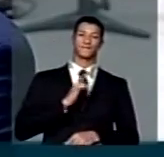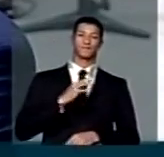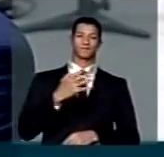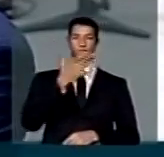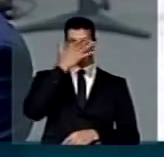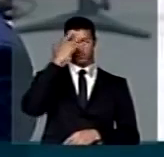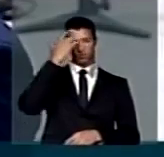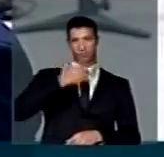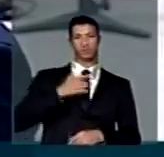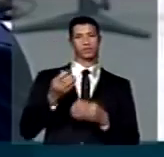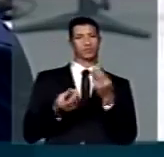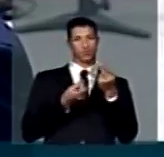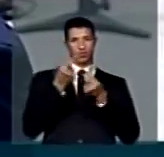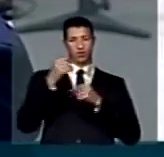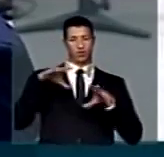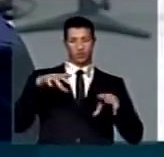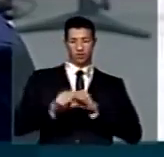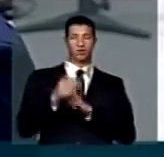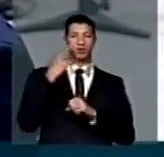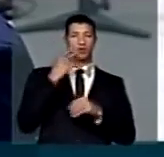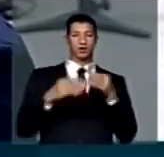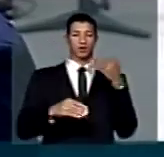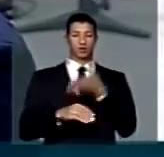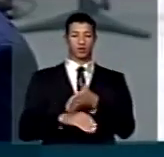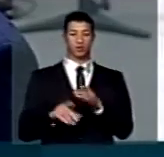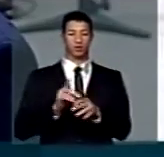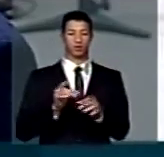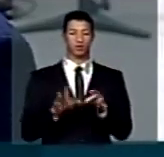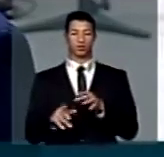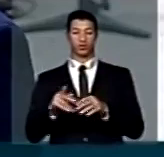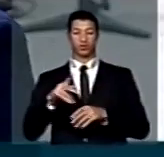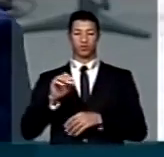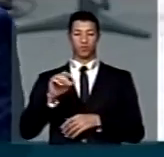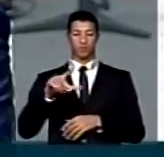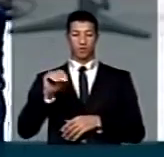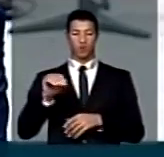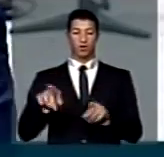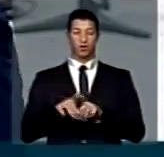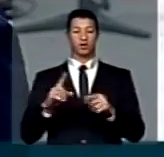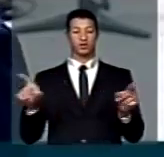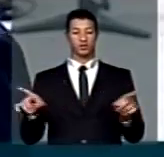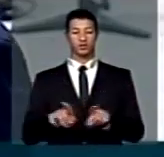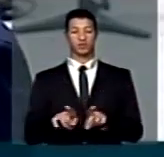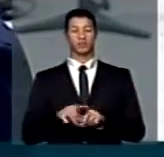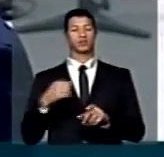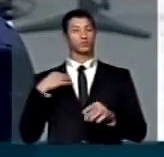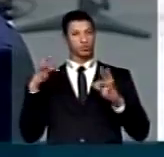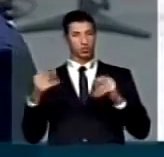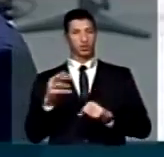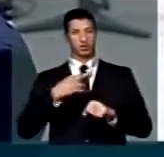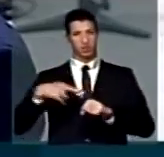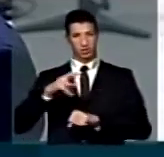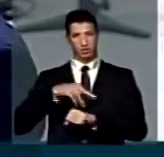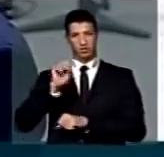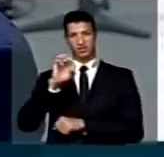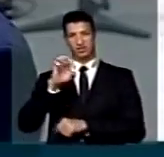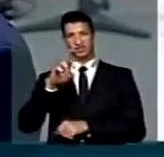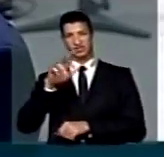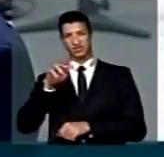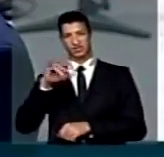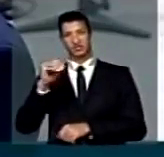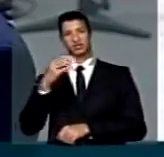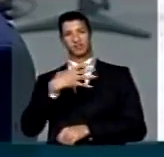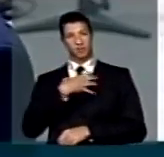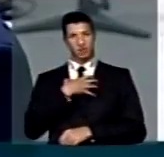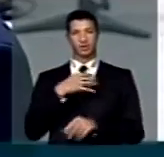gente qualificada para intervir não só no polo petroquímico de Camaçari, como em toda a região do Sergipe e do norte da Bahia. Então, o